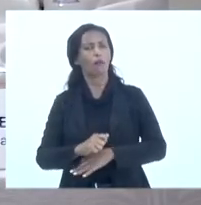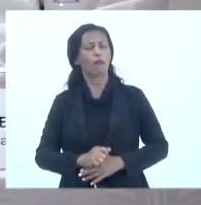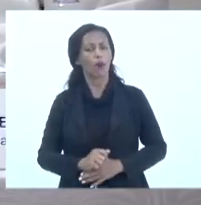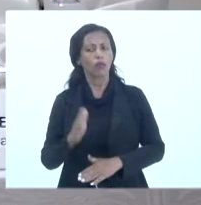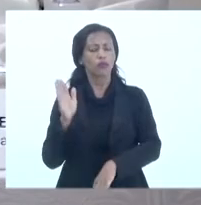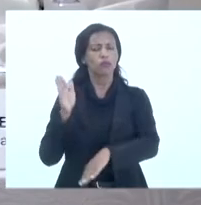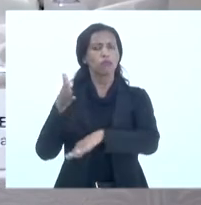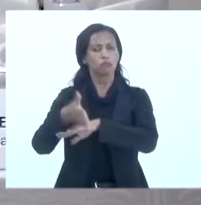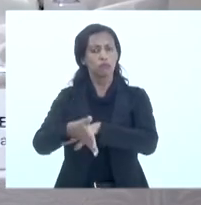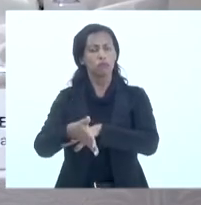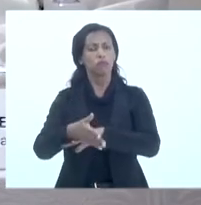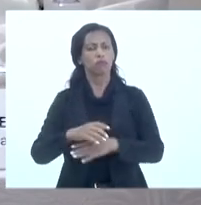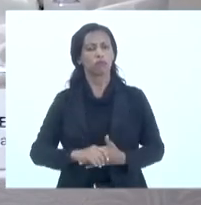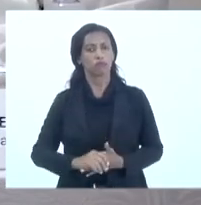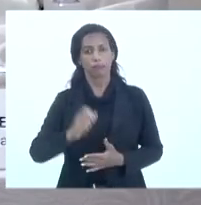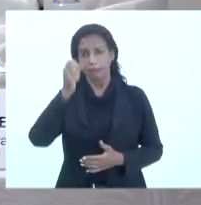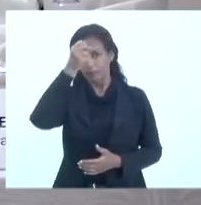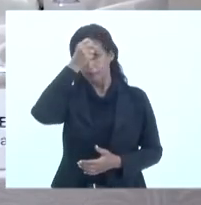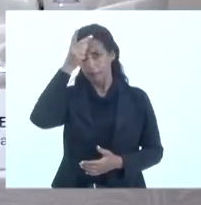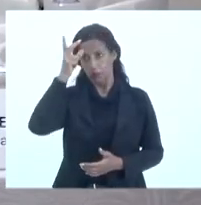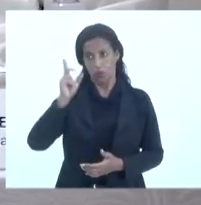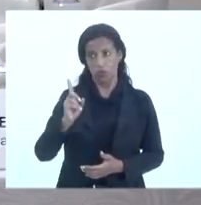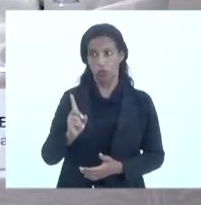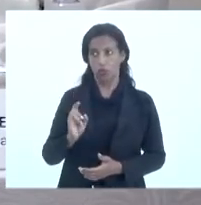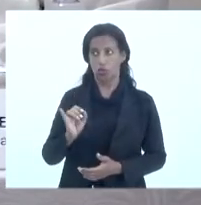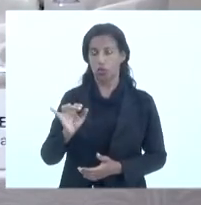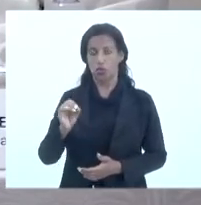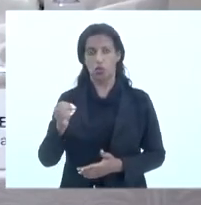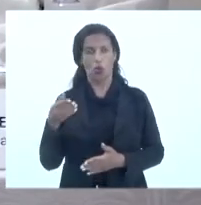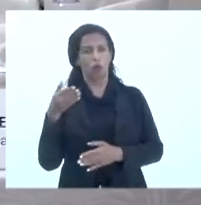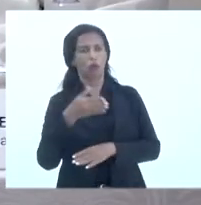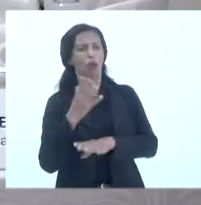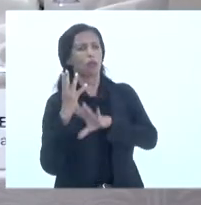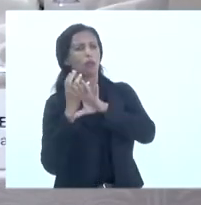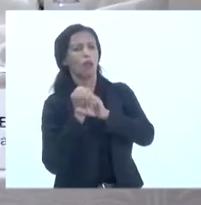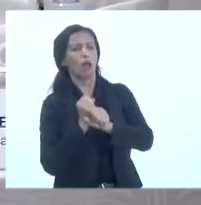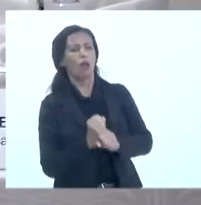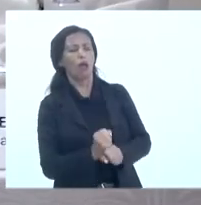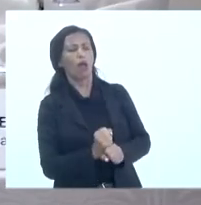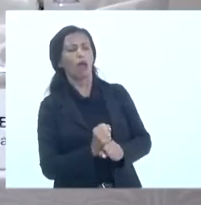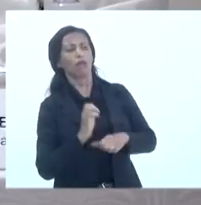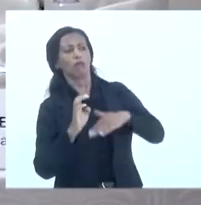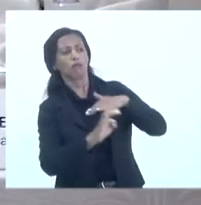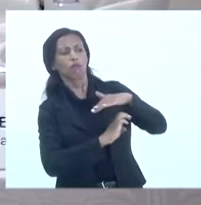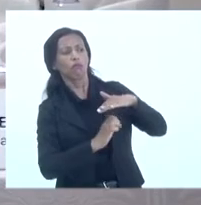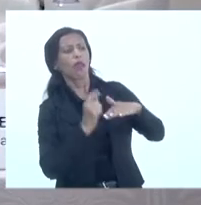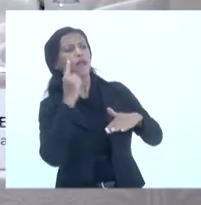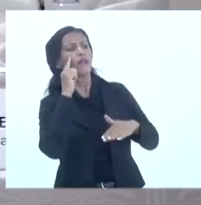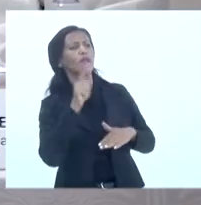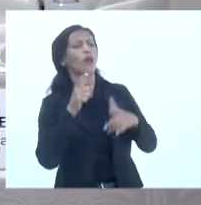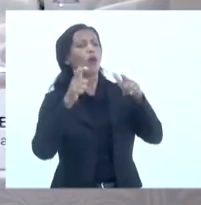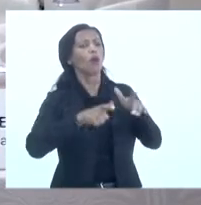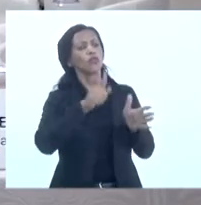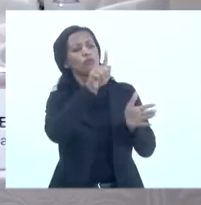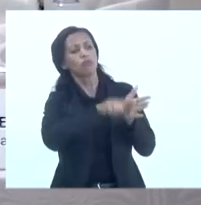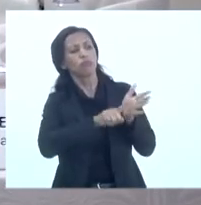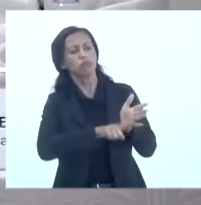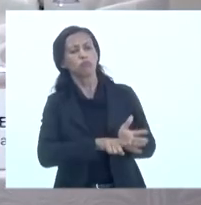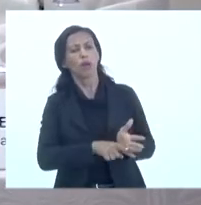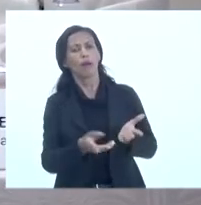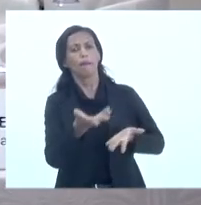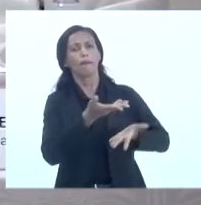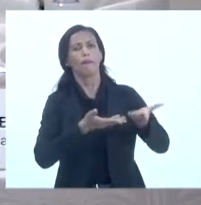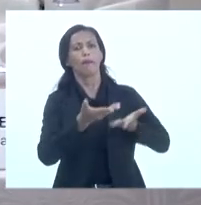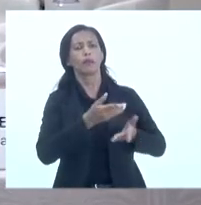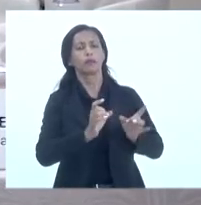pode entrar, prefeito Diogo, na contabilidade das petroleiras e ver o que é onde está sendo abatido a